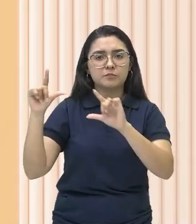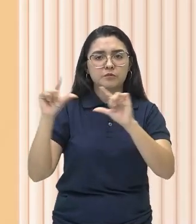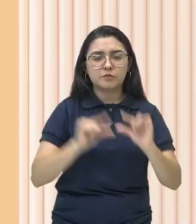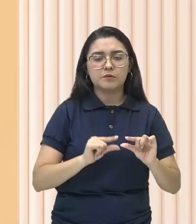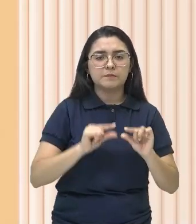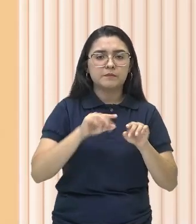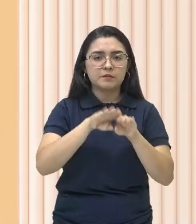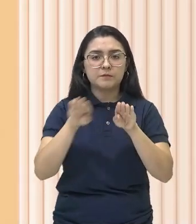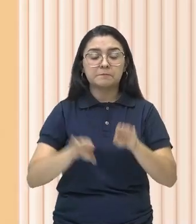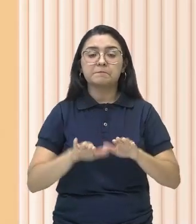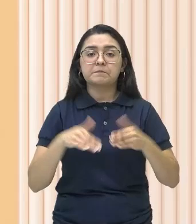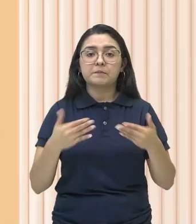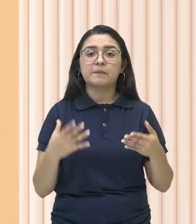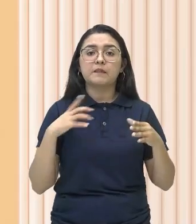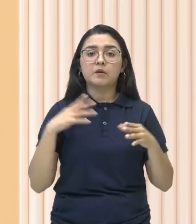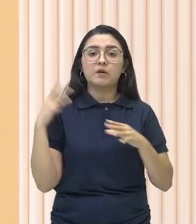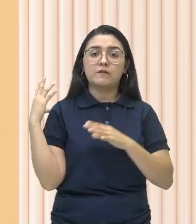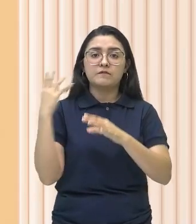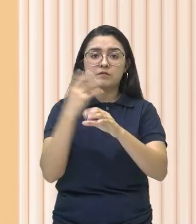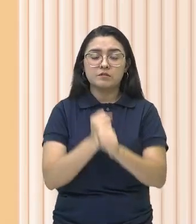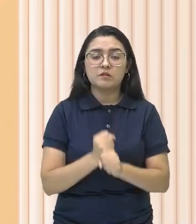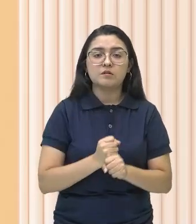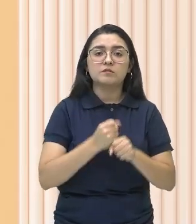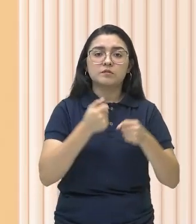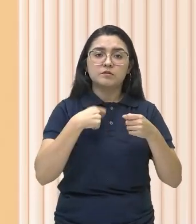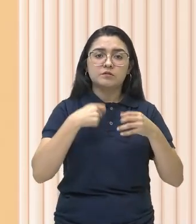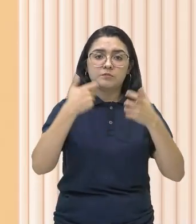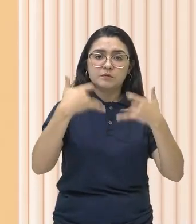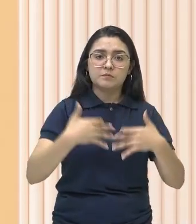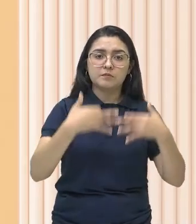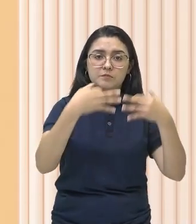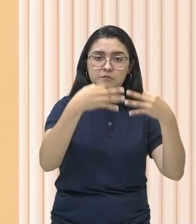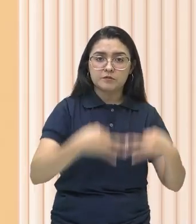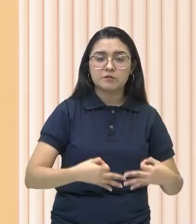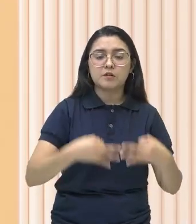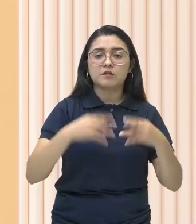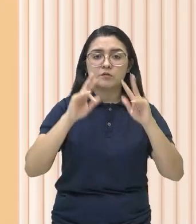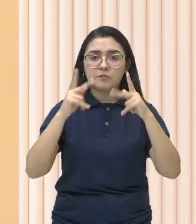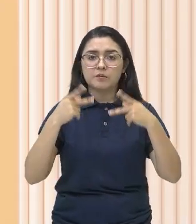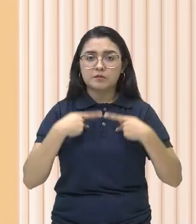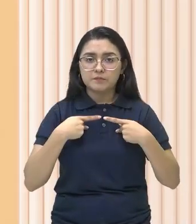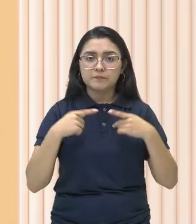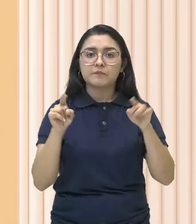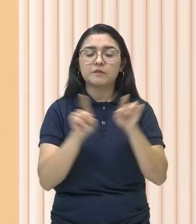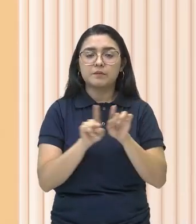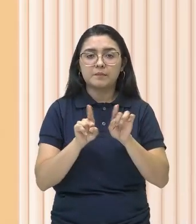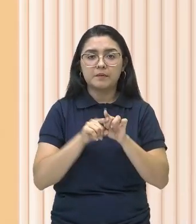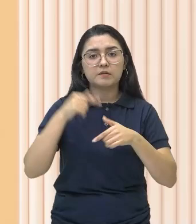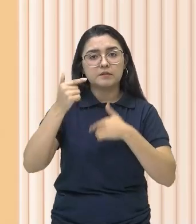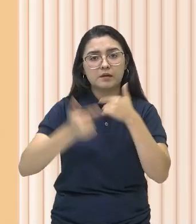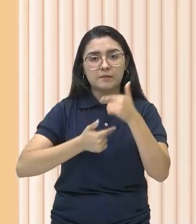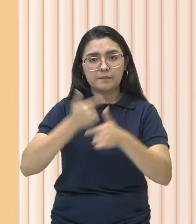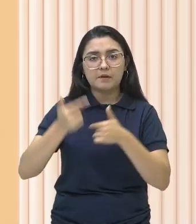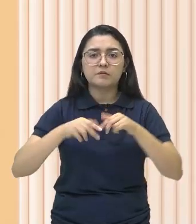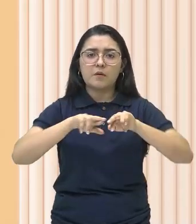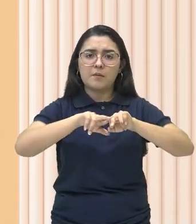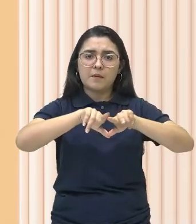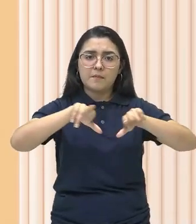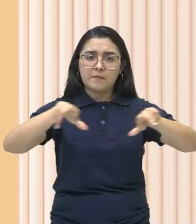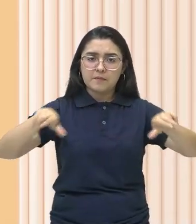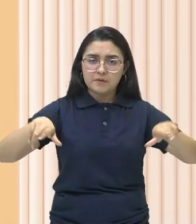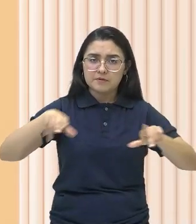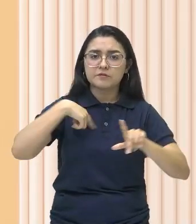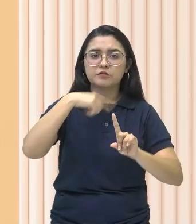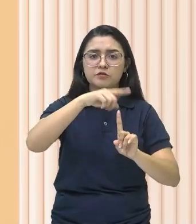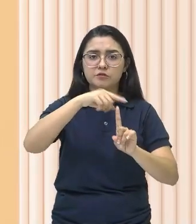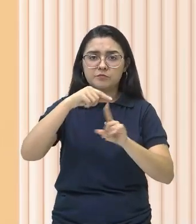nossa revisão, nós falamos sobre dignidade humana, né? Nós falamos sobre trabalho, a diversidade de